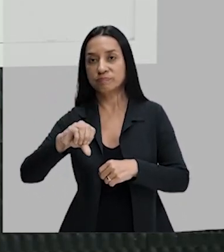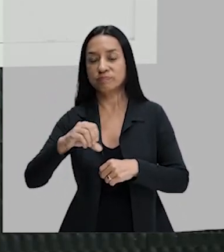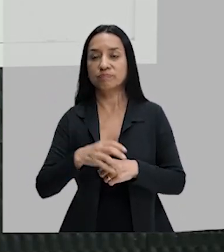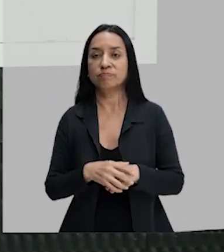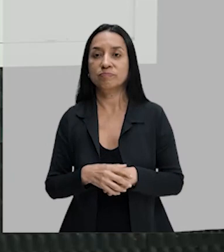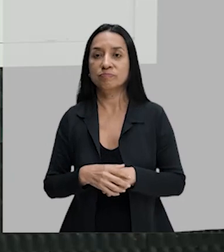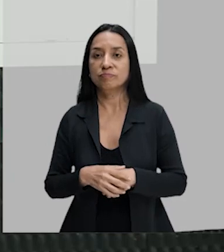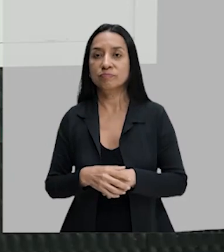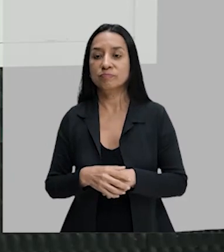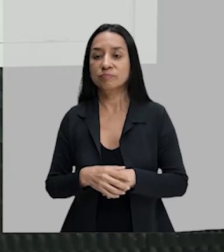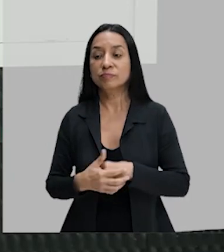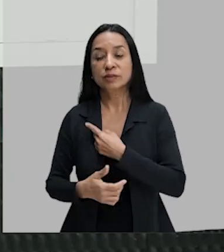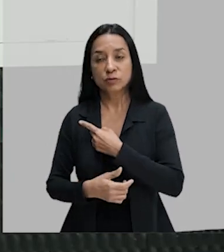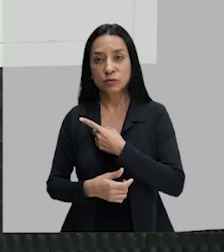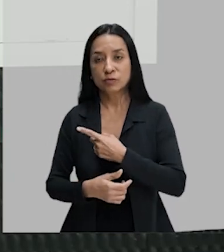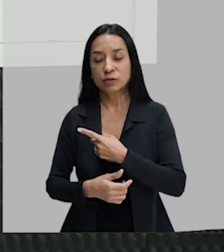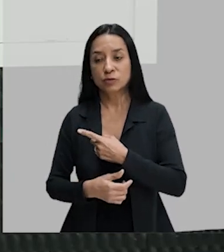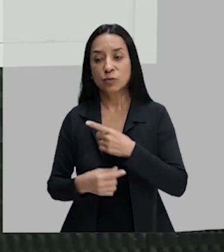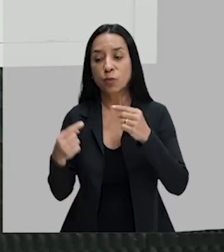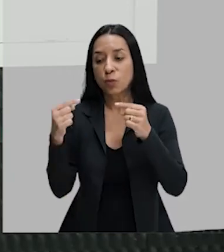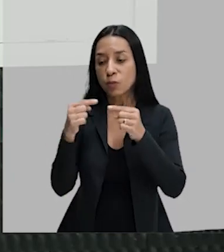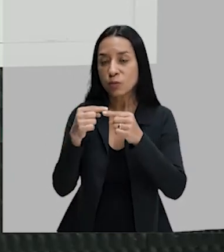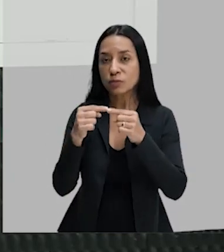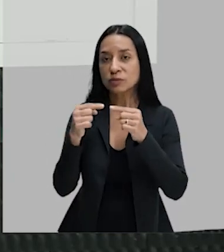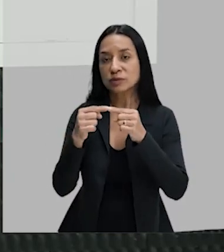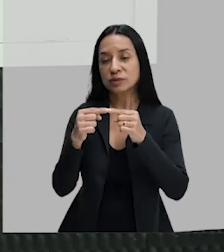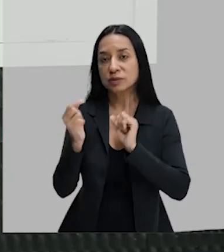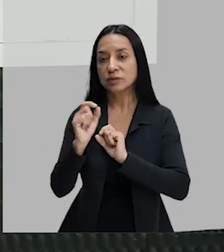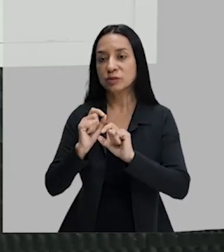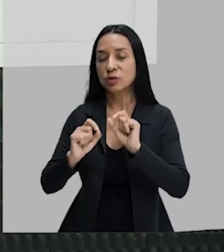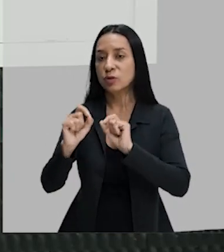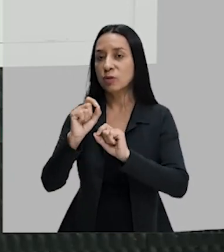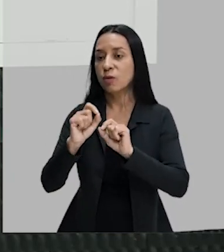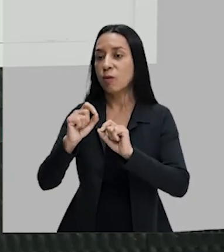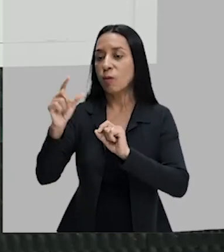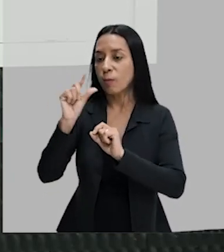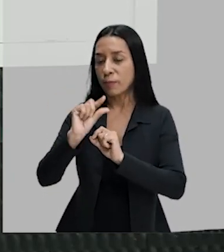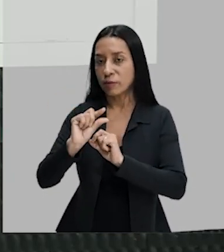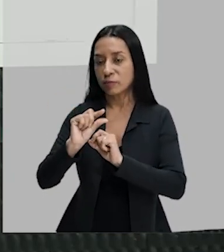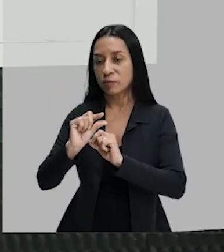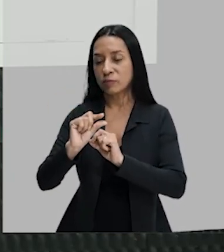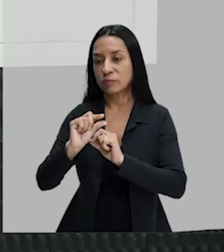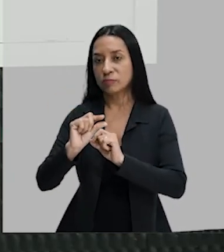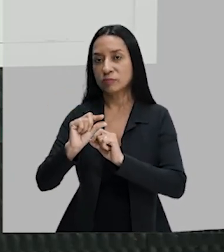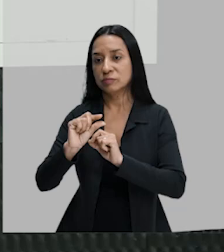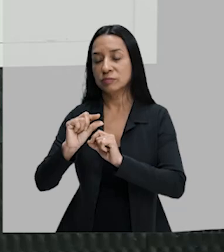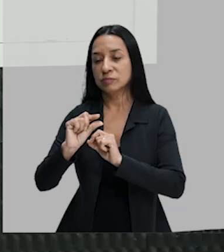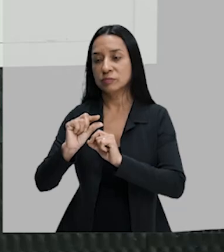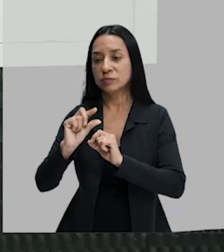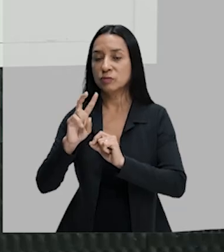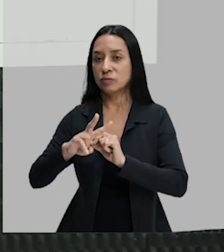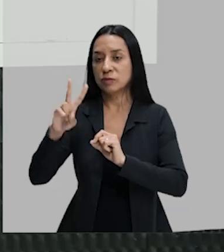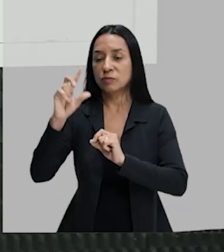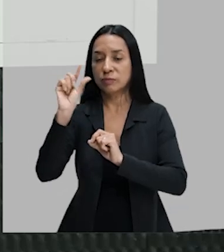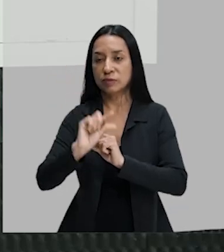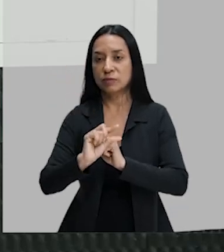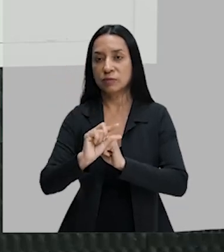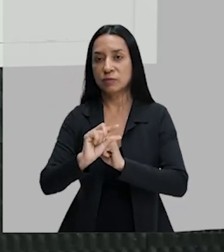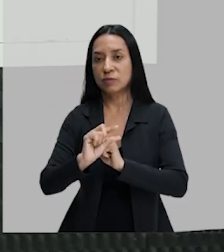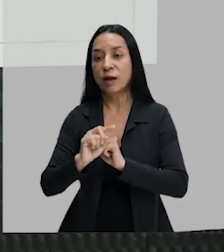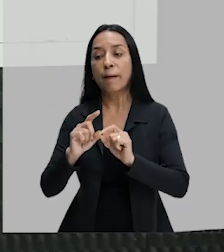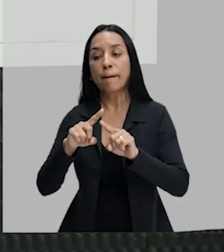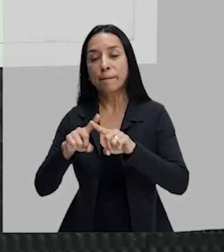ele coincide com o menor complementar, ou às vezes ele é o oposto do menor complementar. Tá? Por causa desse elemento bem aqui.